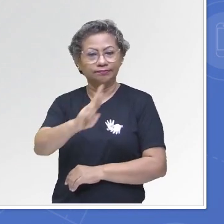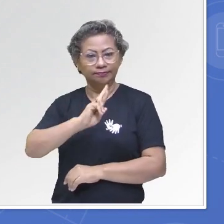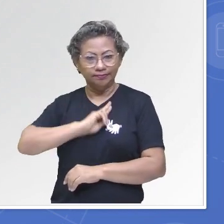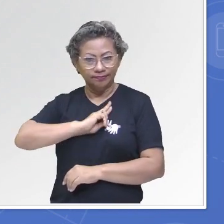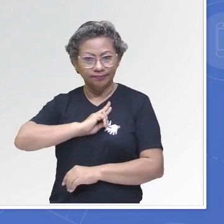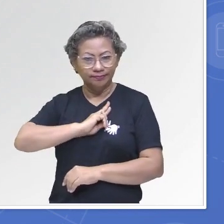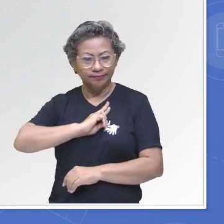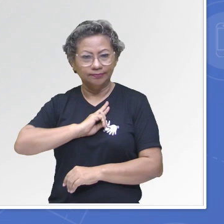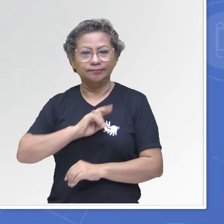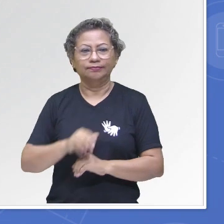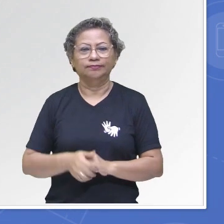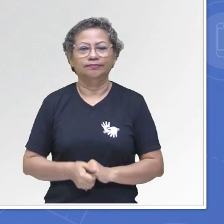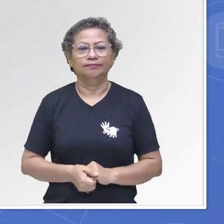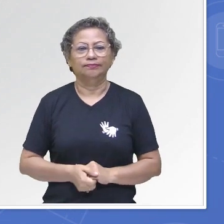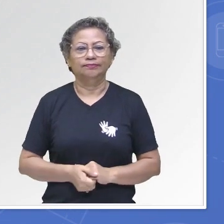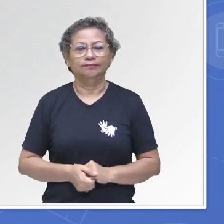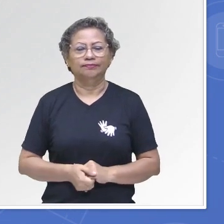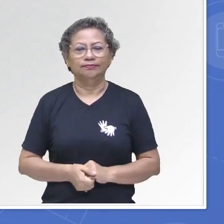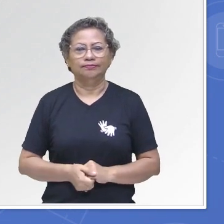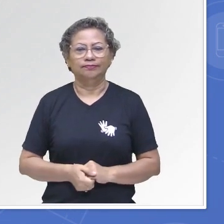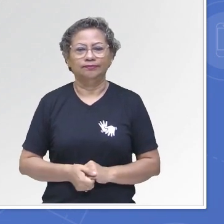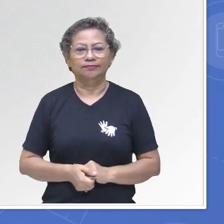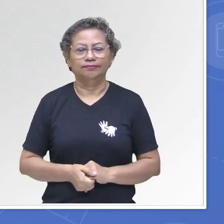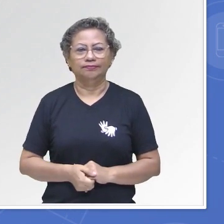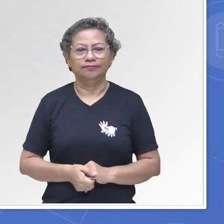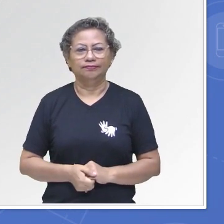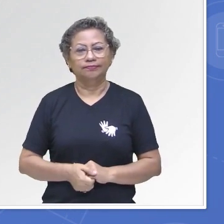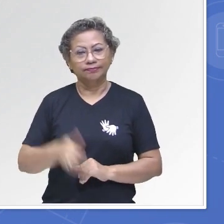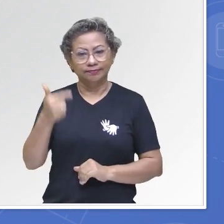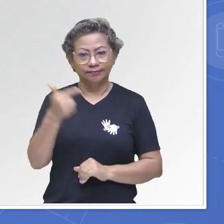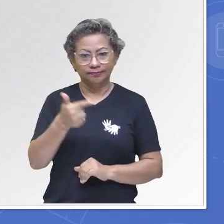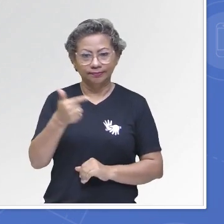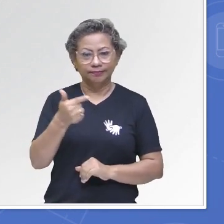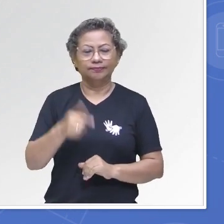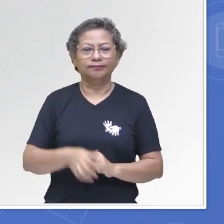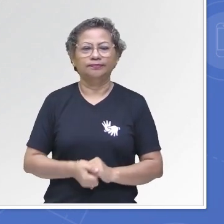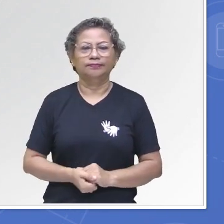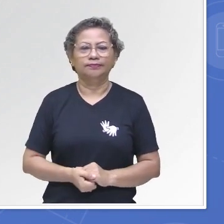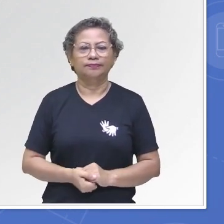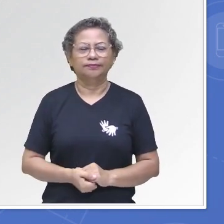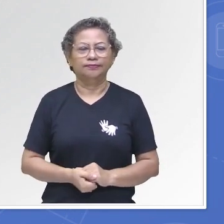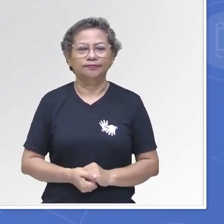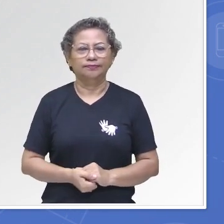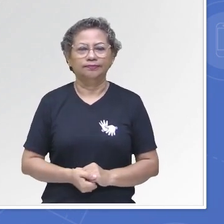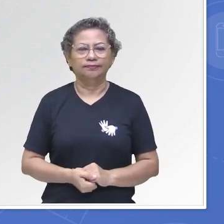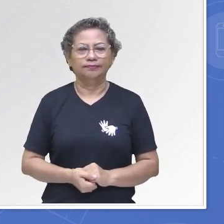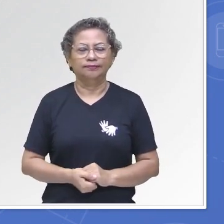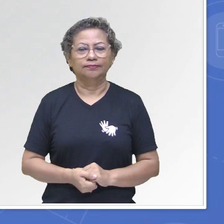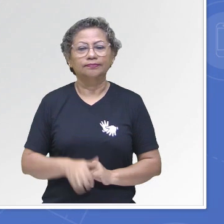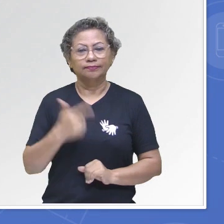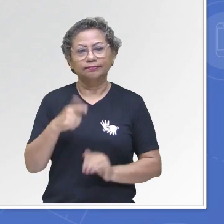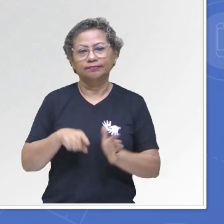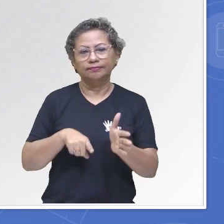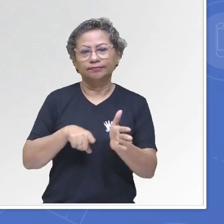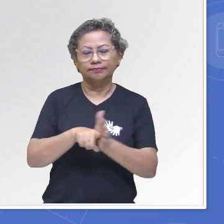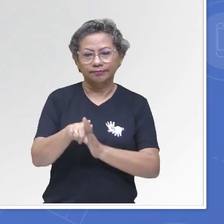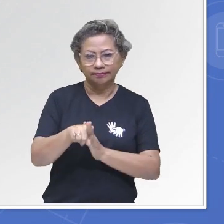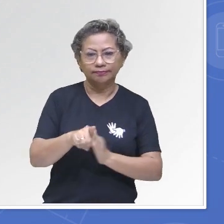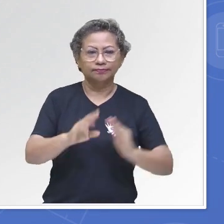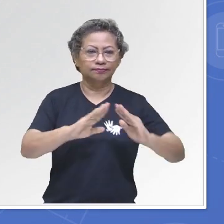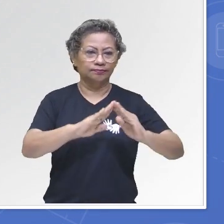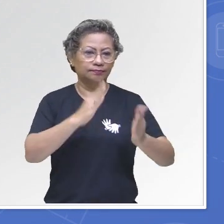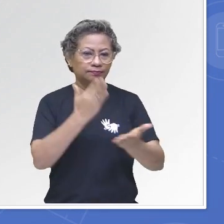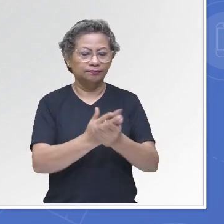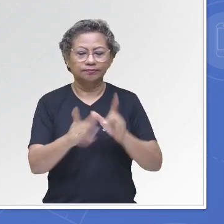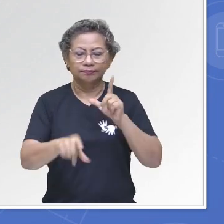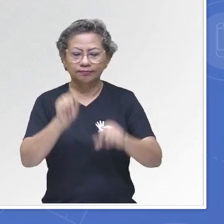são dessa primeira questão. A questão 2, acompanhe comigo. Uma escola escolhe 3